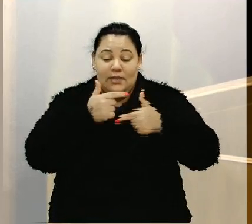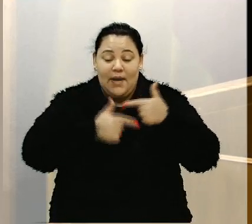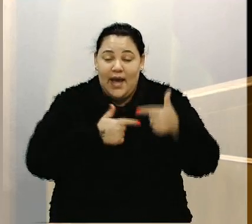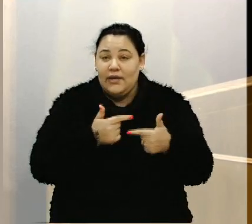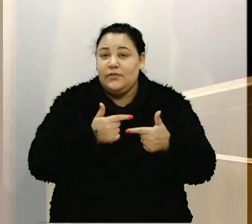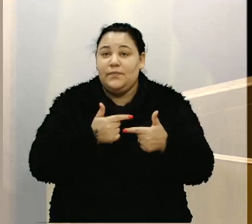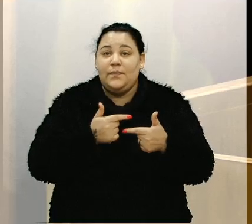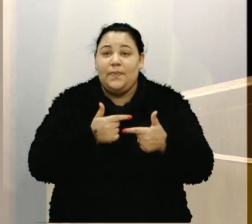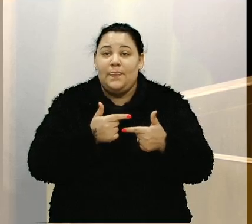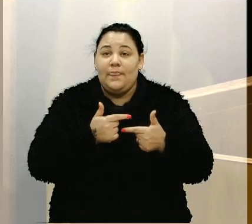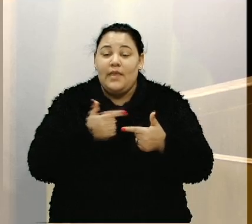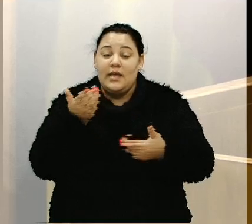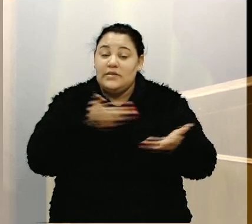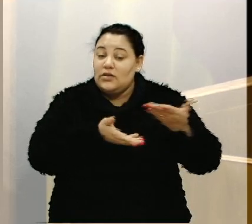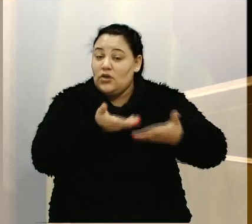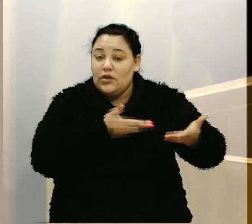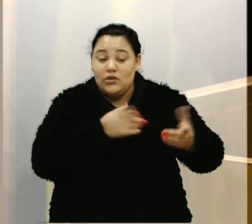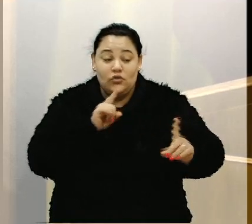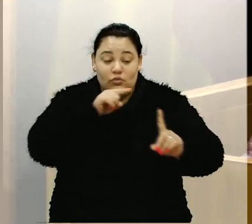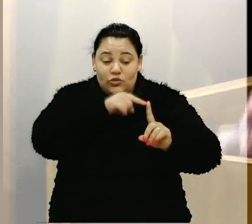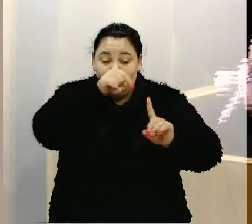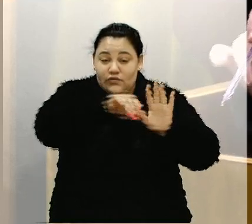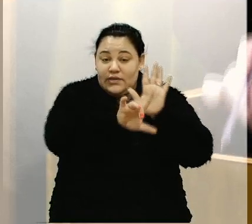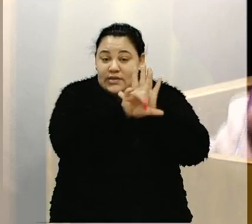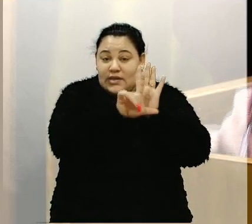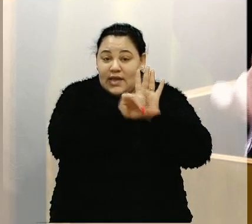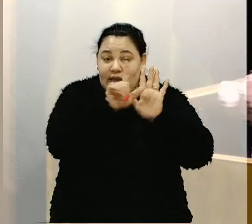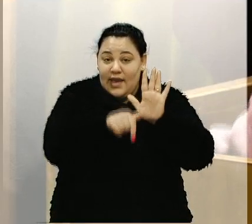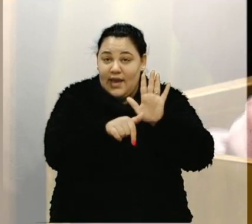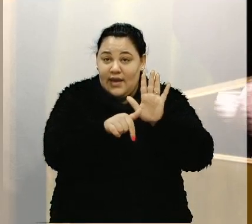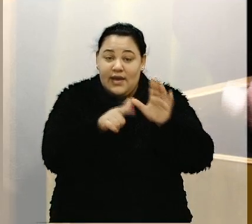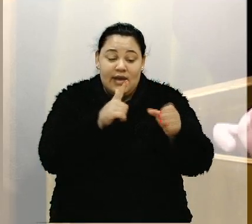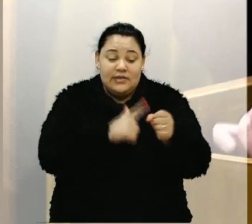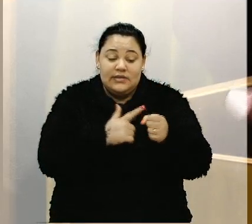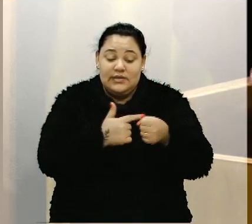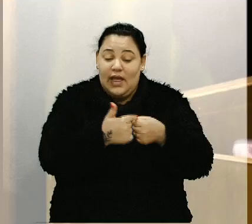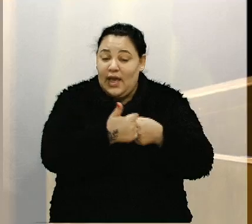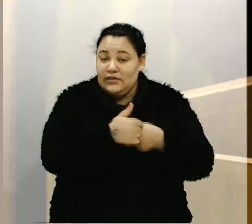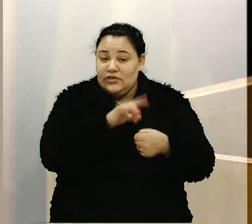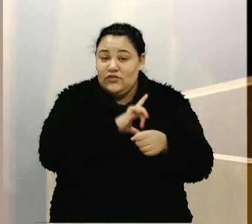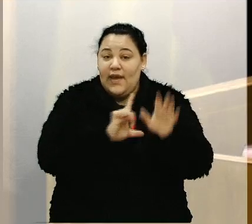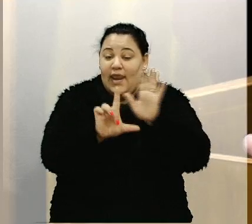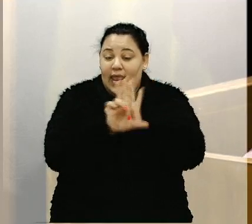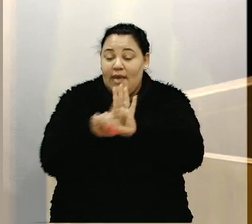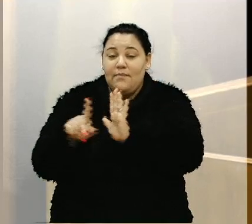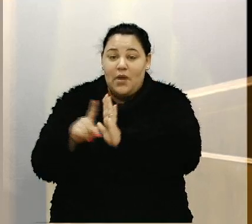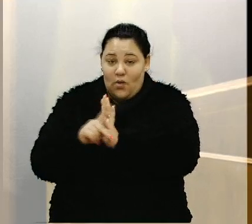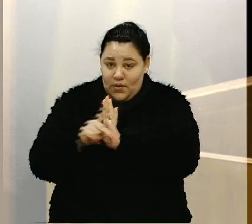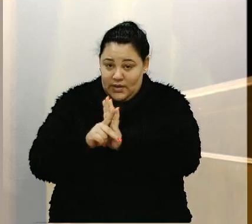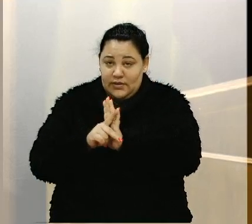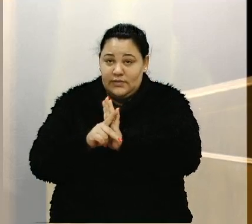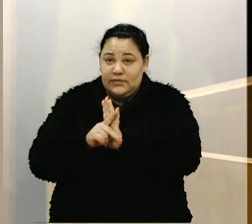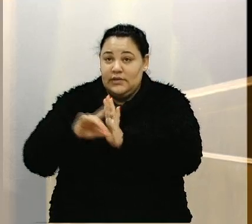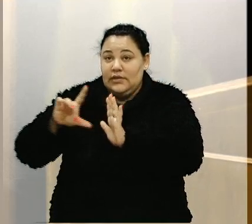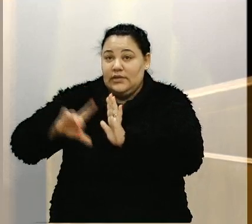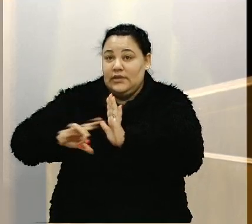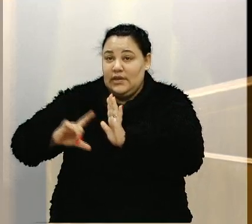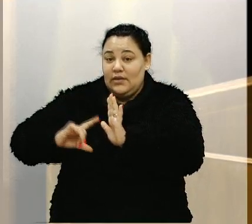intercâmbios. E o objetivo dessa lei é essa, ou seja, as cidades que possuem lei específica, tem uma